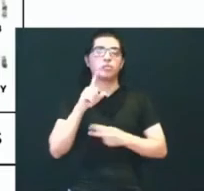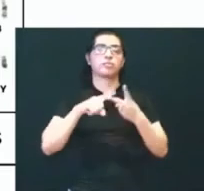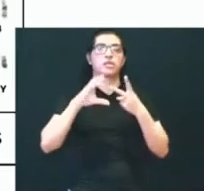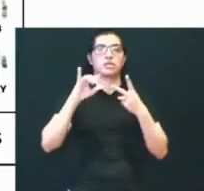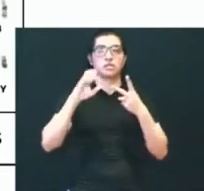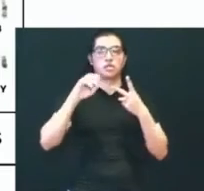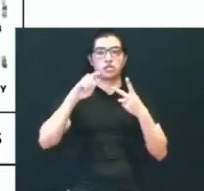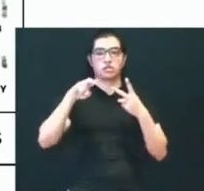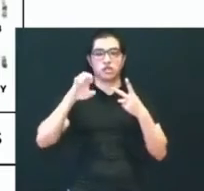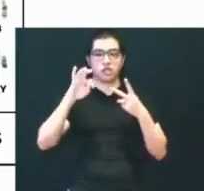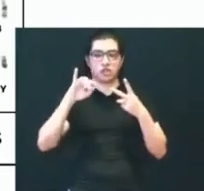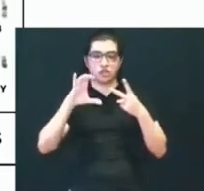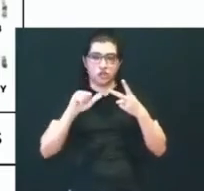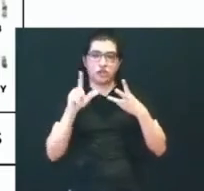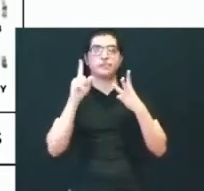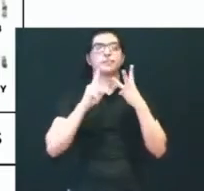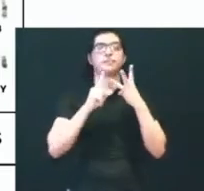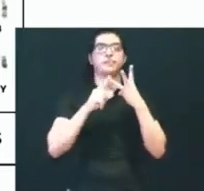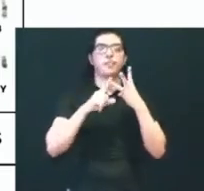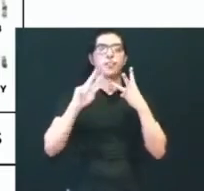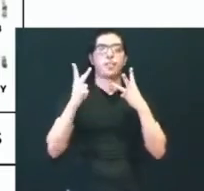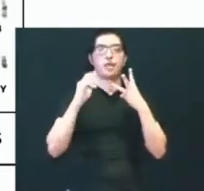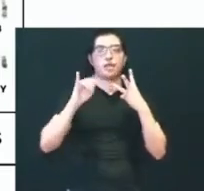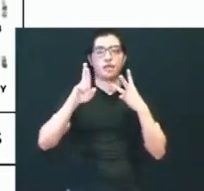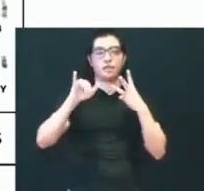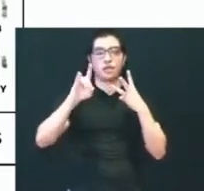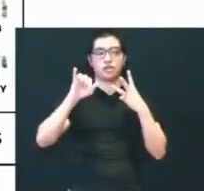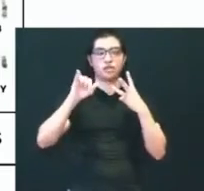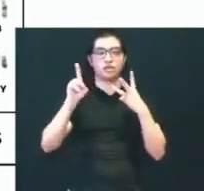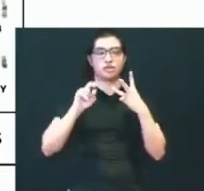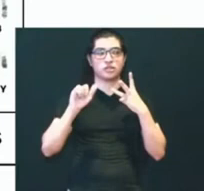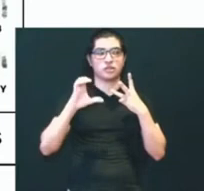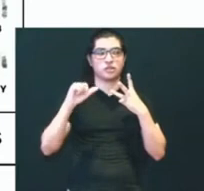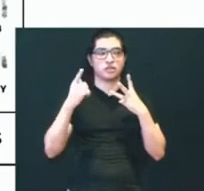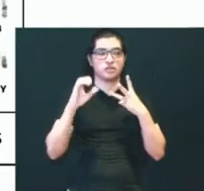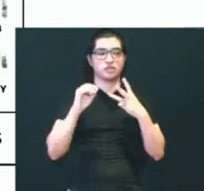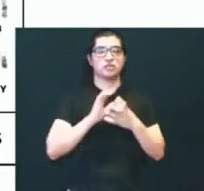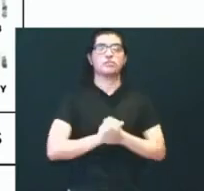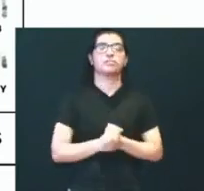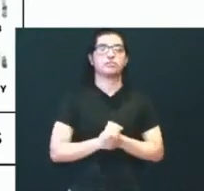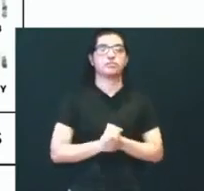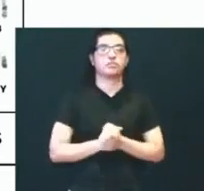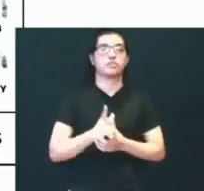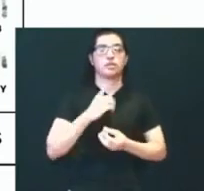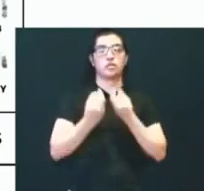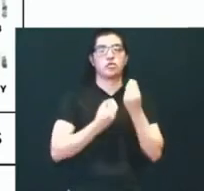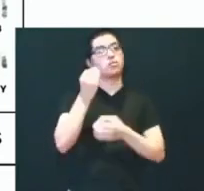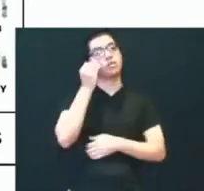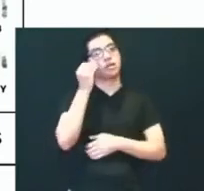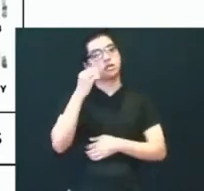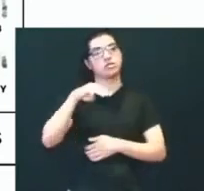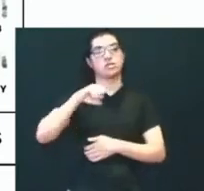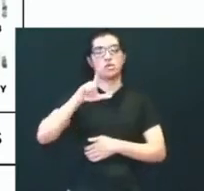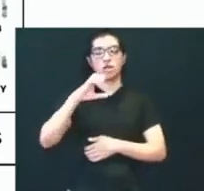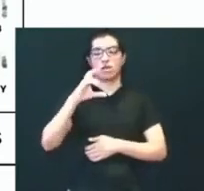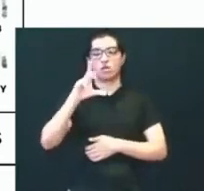citogenética convencional, como a hibridização in situ por fluorescência, como testes moleculares com